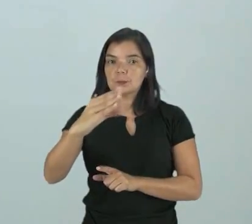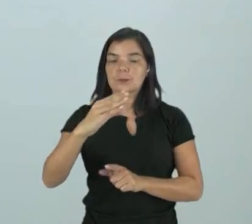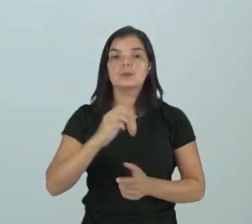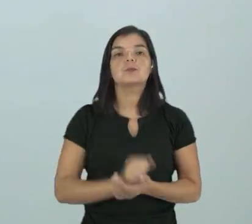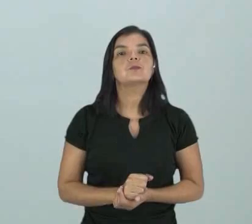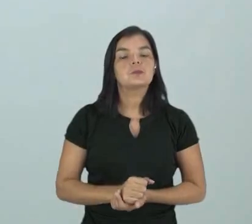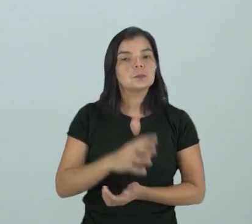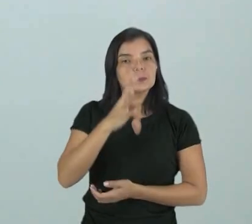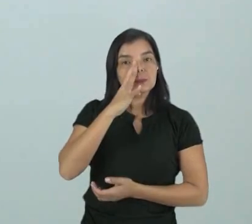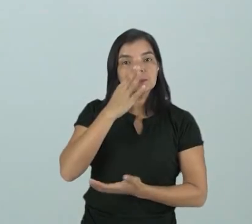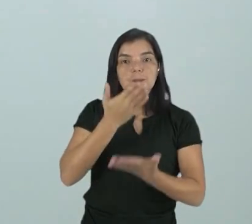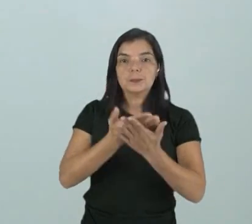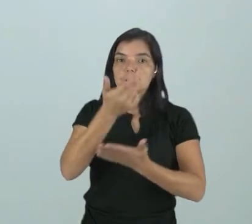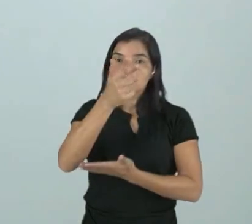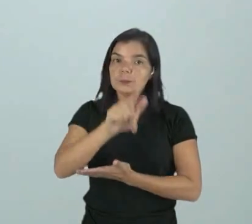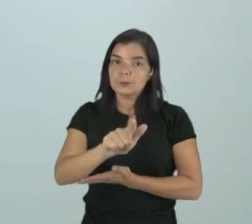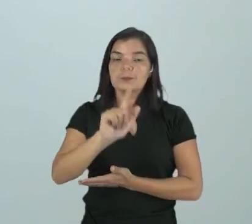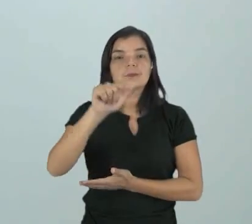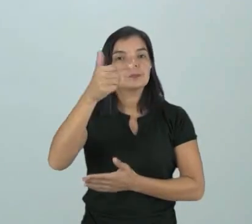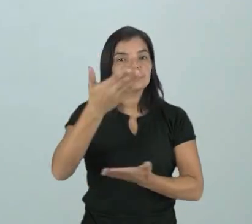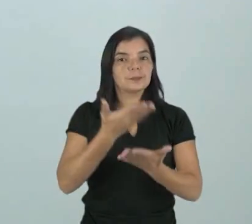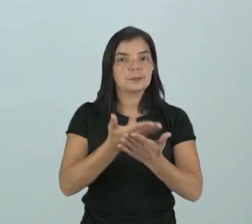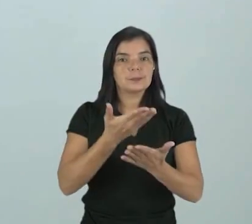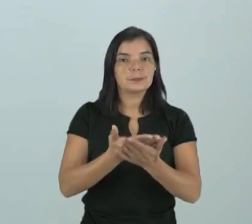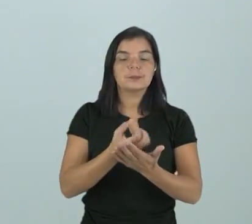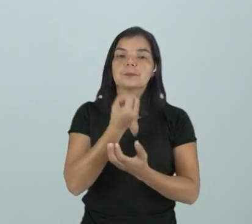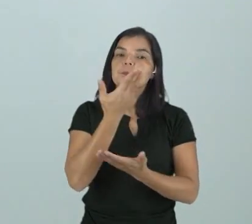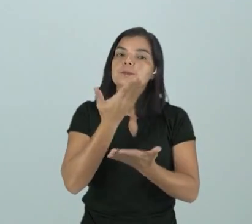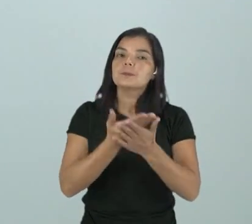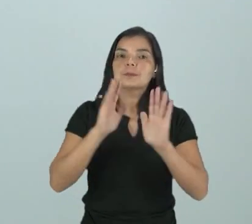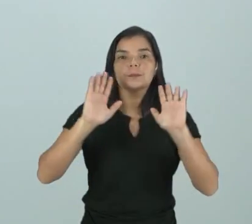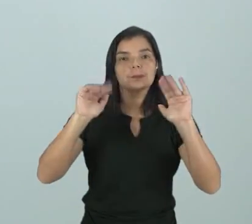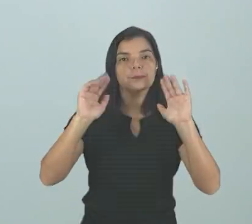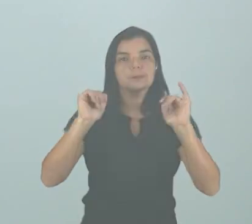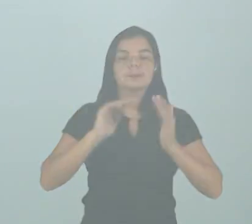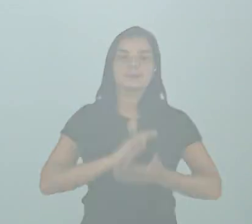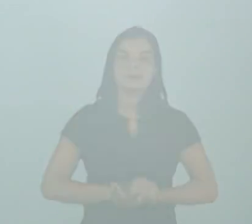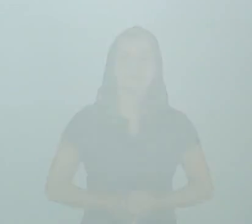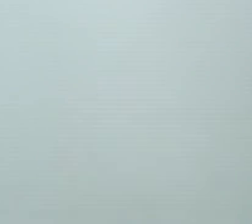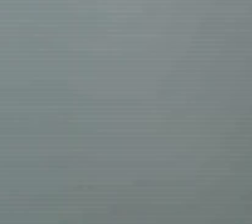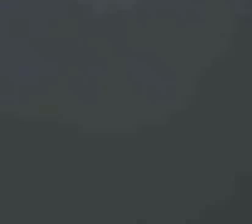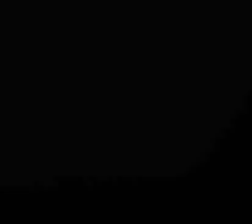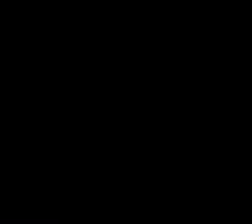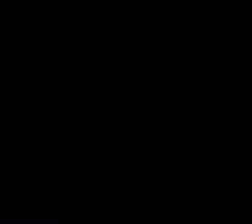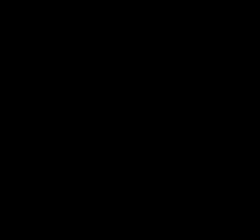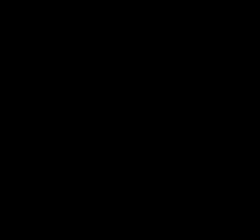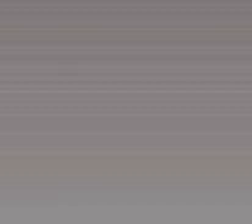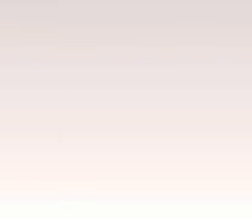a cinta sala novamente e as demais aulas Bons estudos e até a próxima